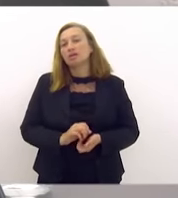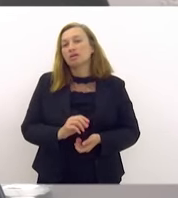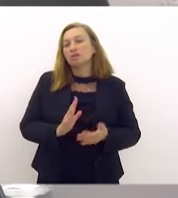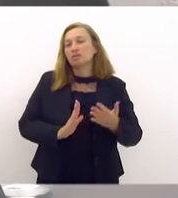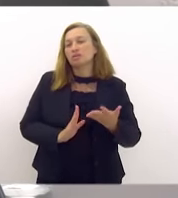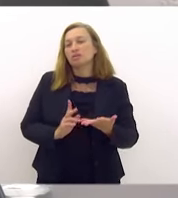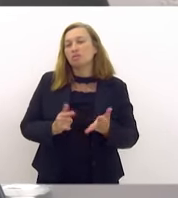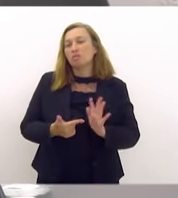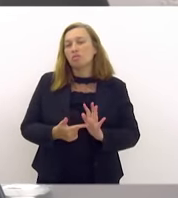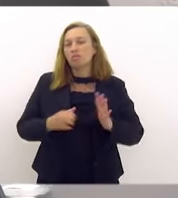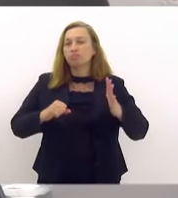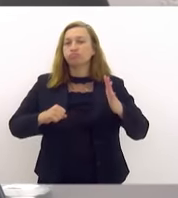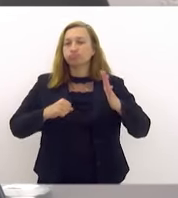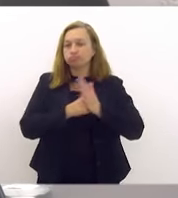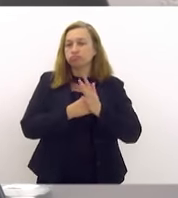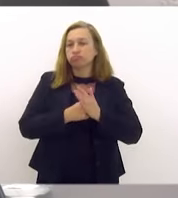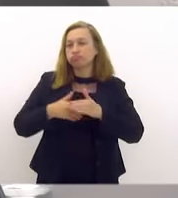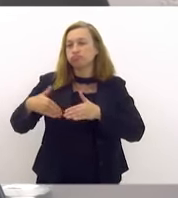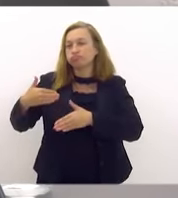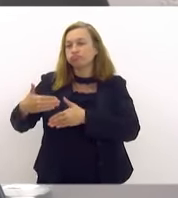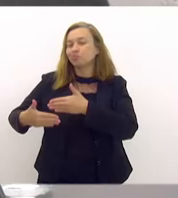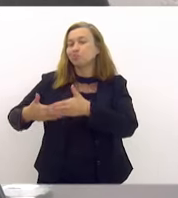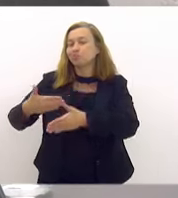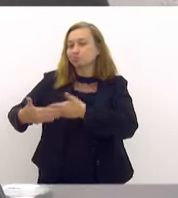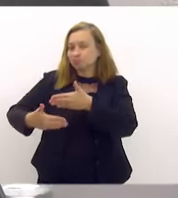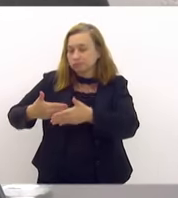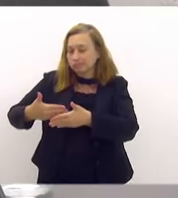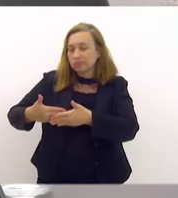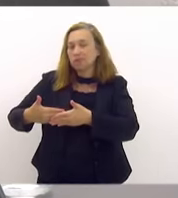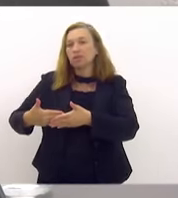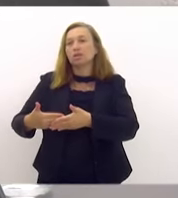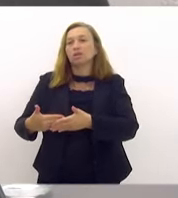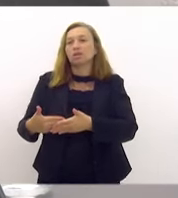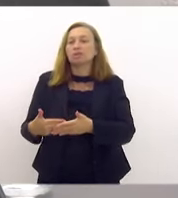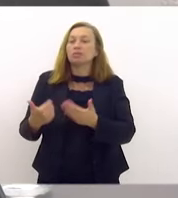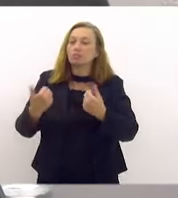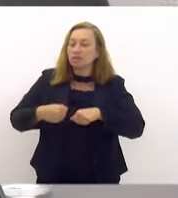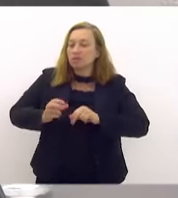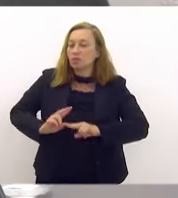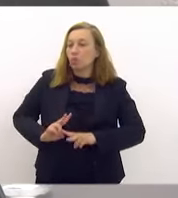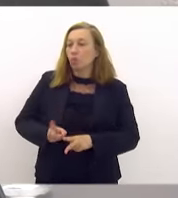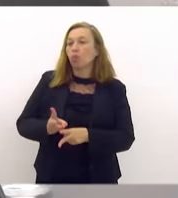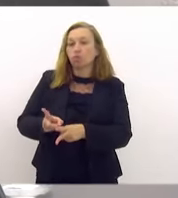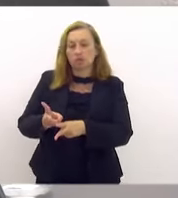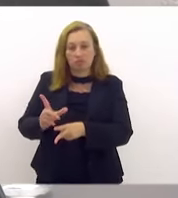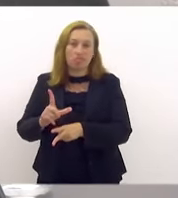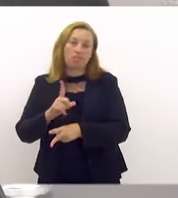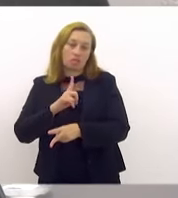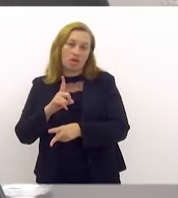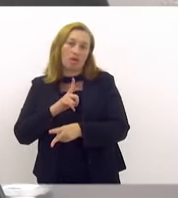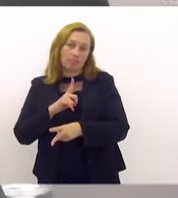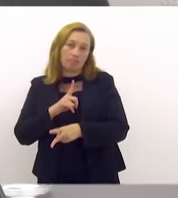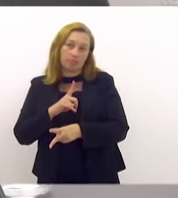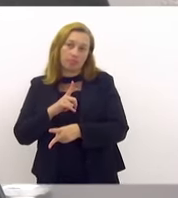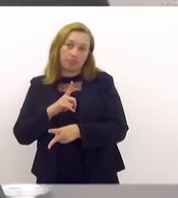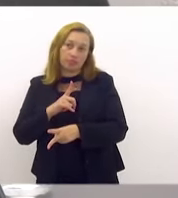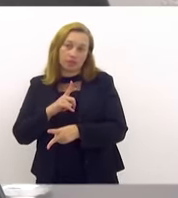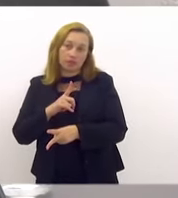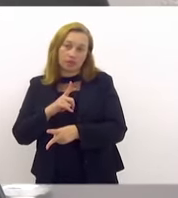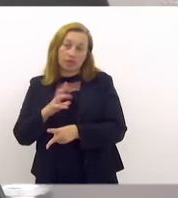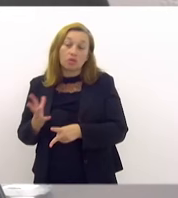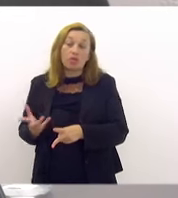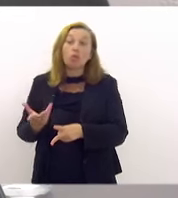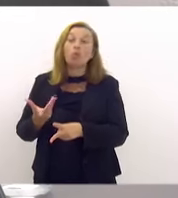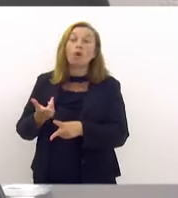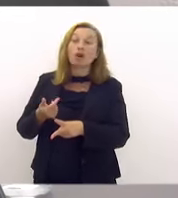acaba impactando nesse processo que tem que ser contínuo e e assim e eficaz